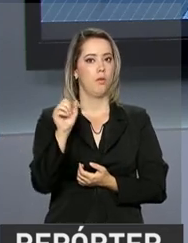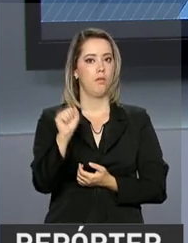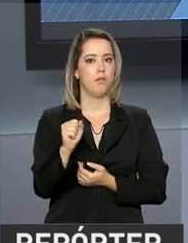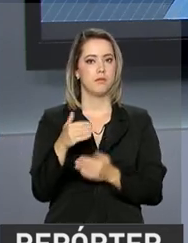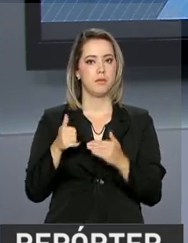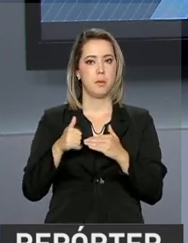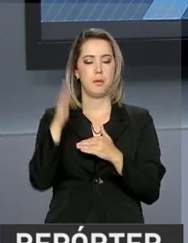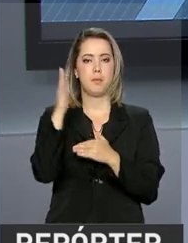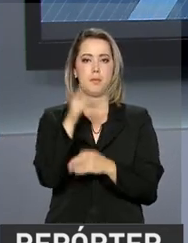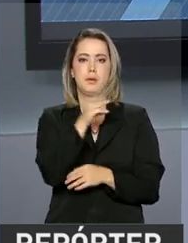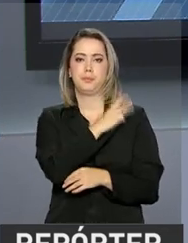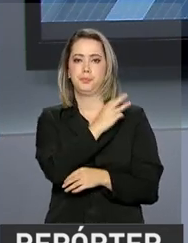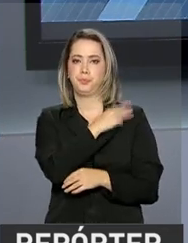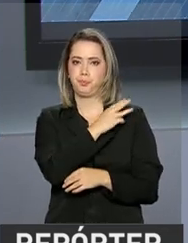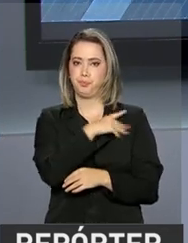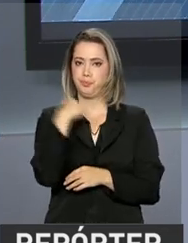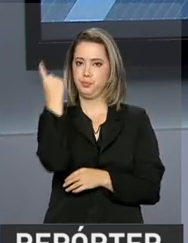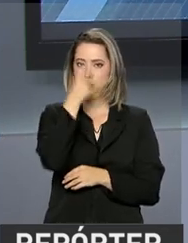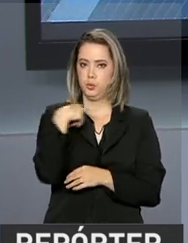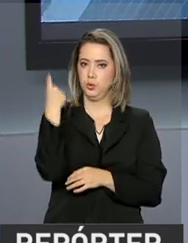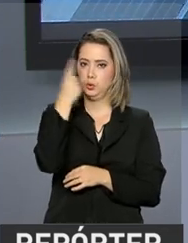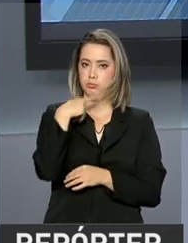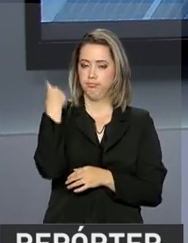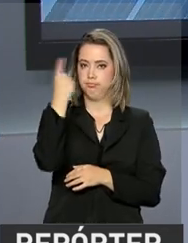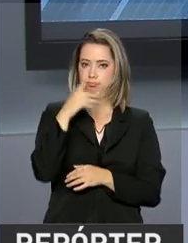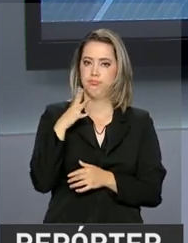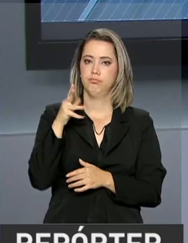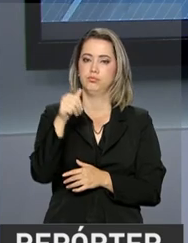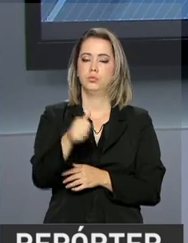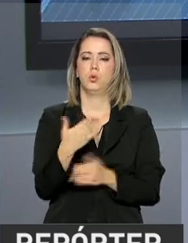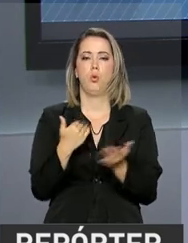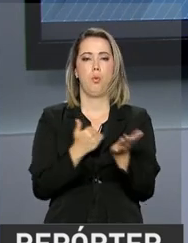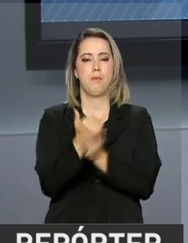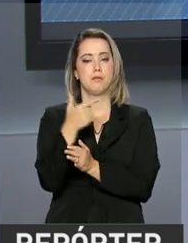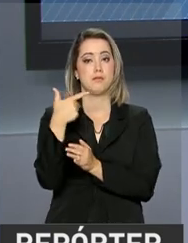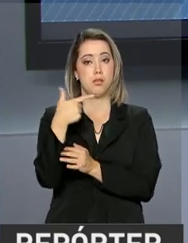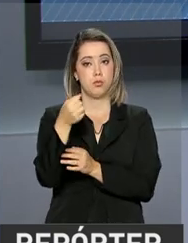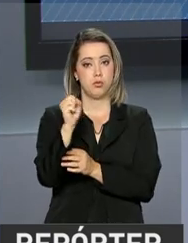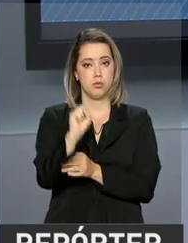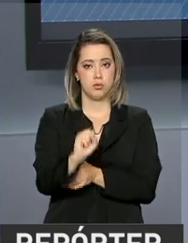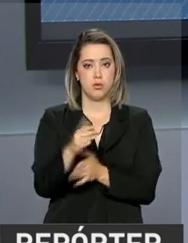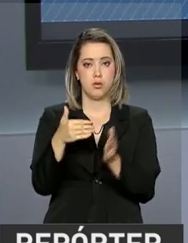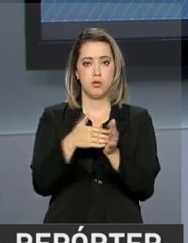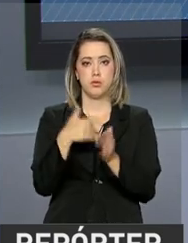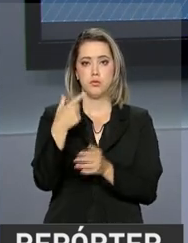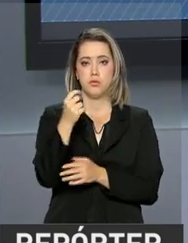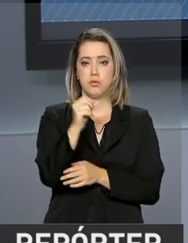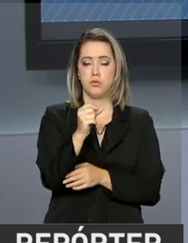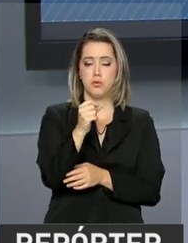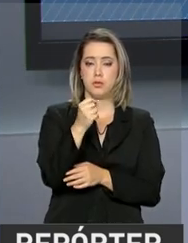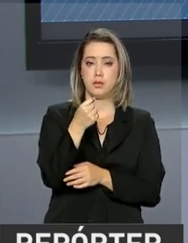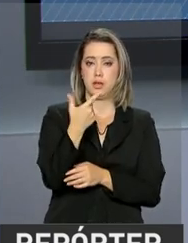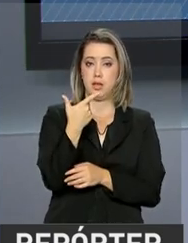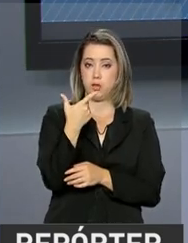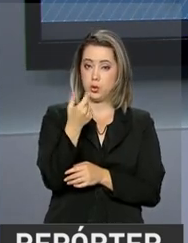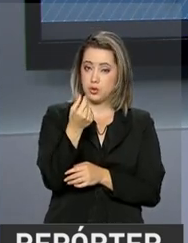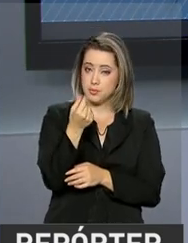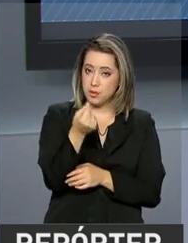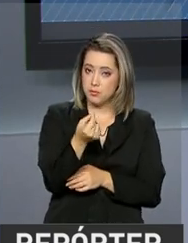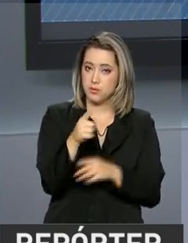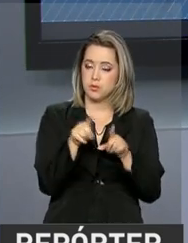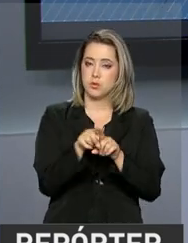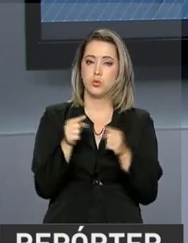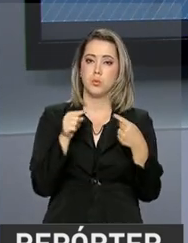ensino M em tempo integral um novo ciclo vai começar em 2018 até 2020 a meta é oferecer mais